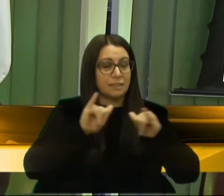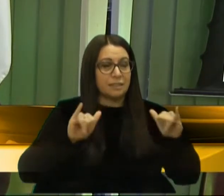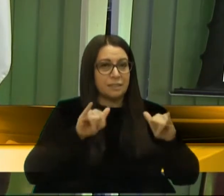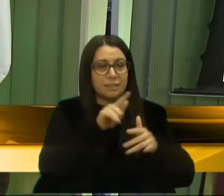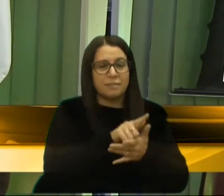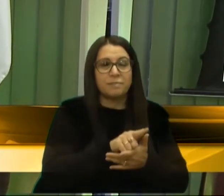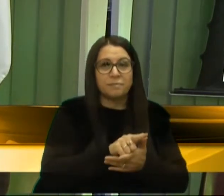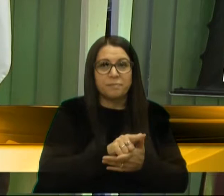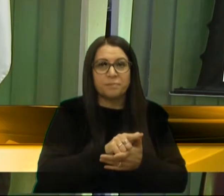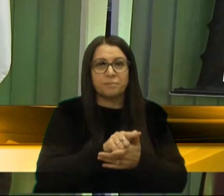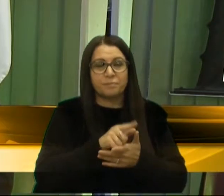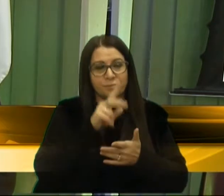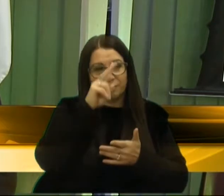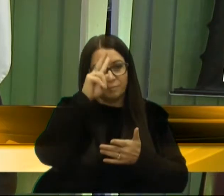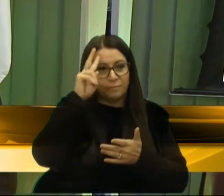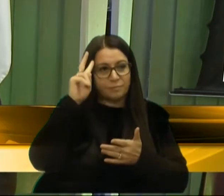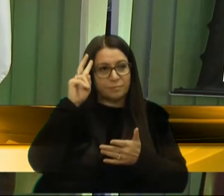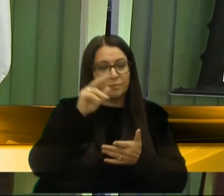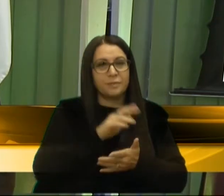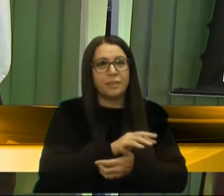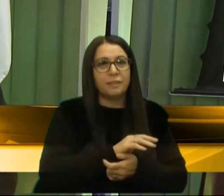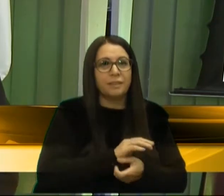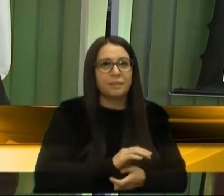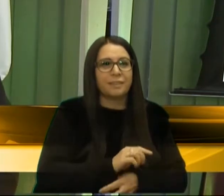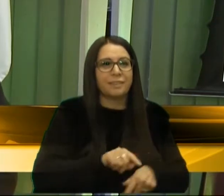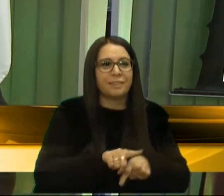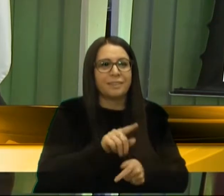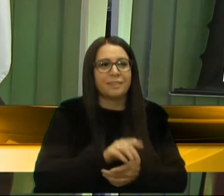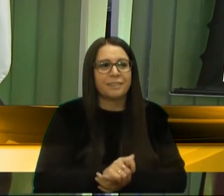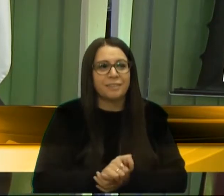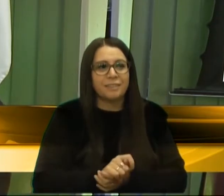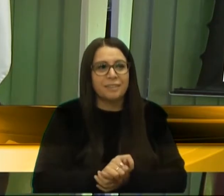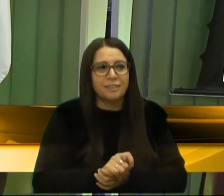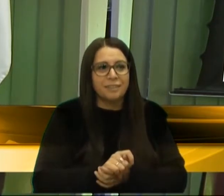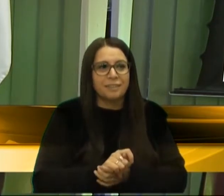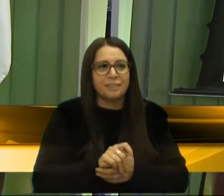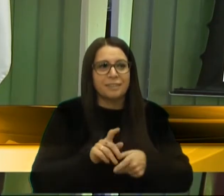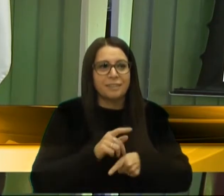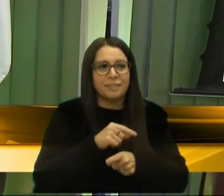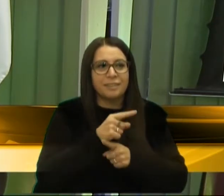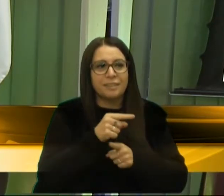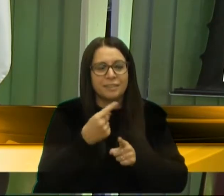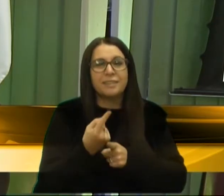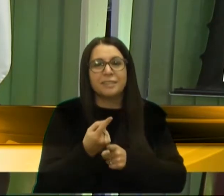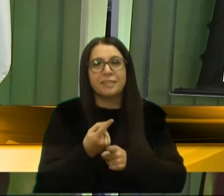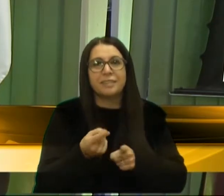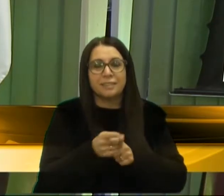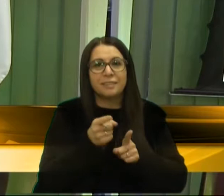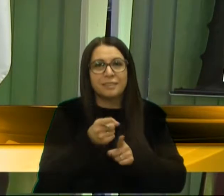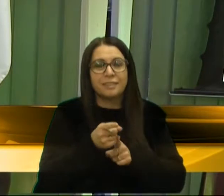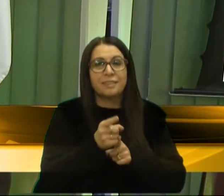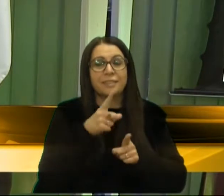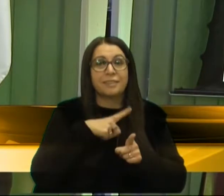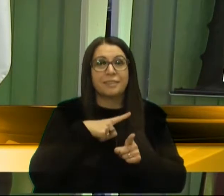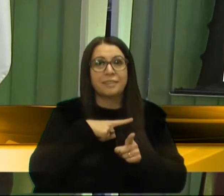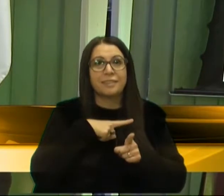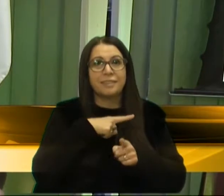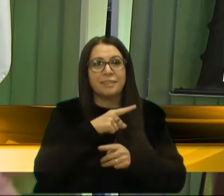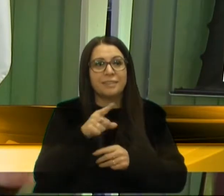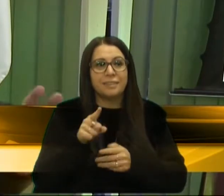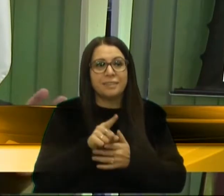vereador Velocino E, senhor líder do governo, se possível. Eu não tenho informação se esse contrato aqui, se ele tem também,